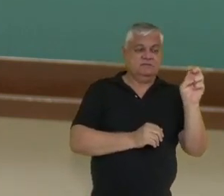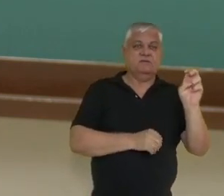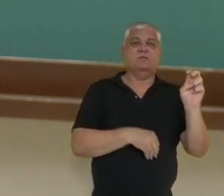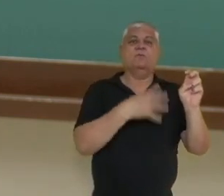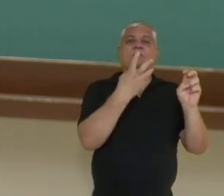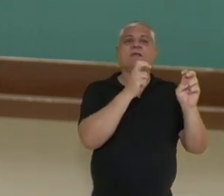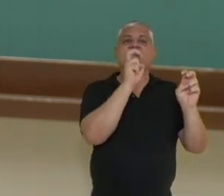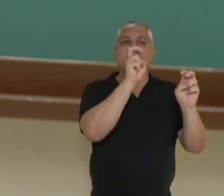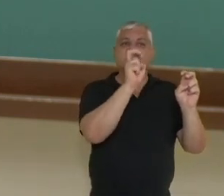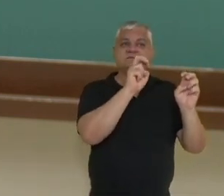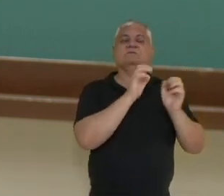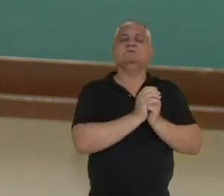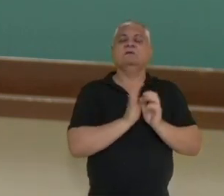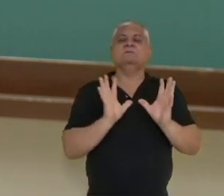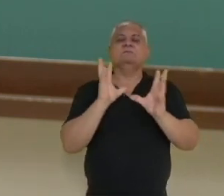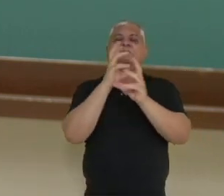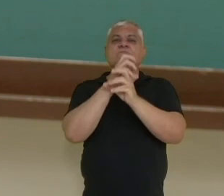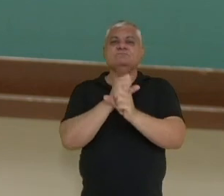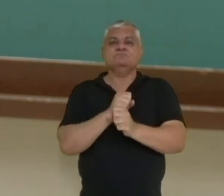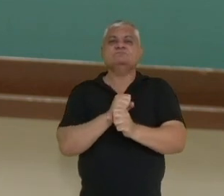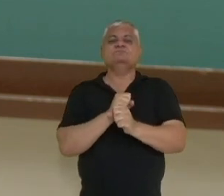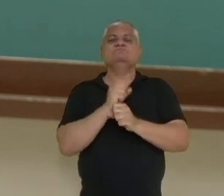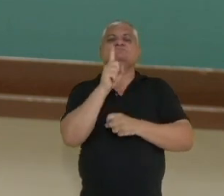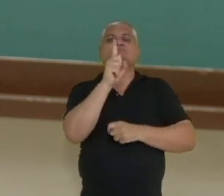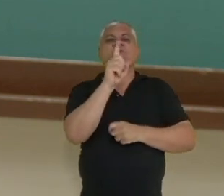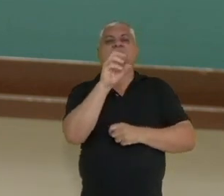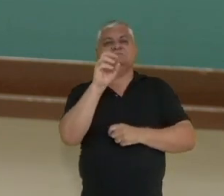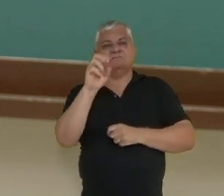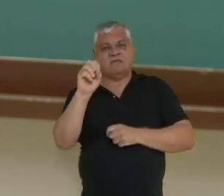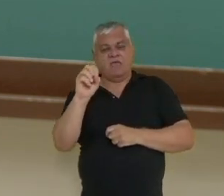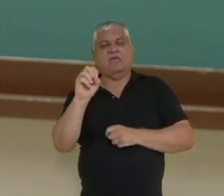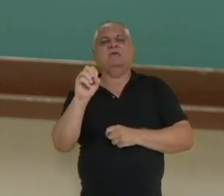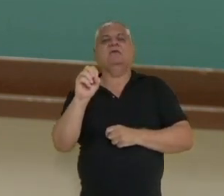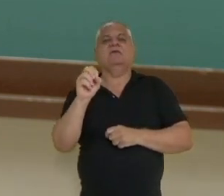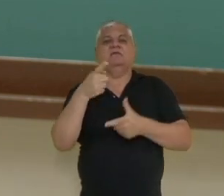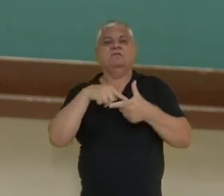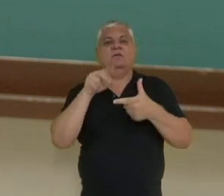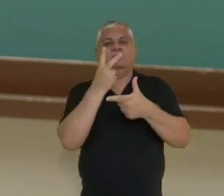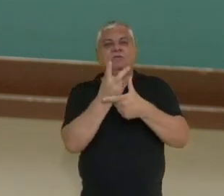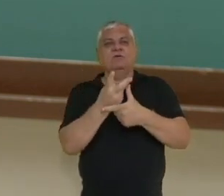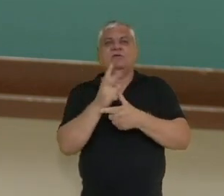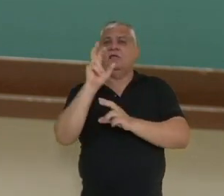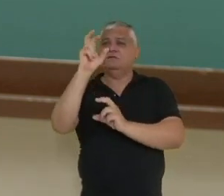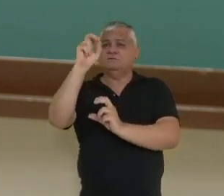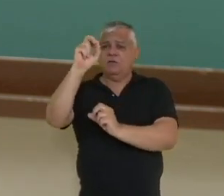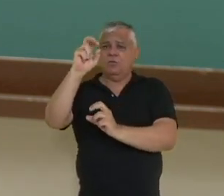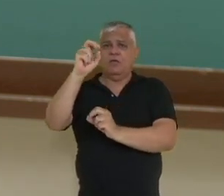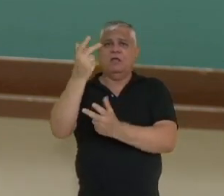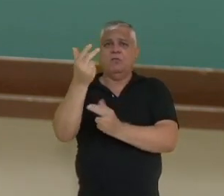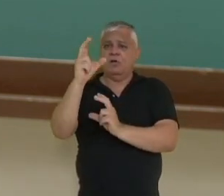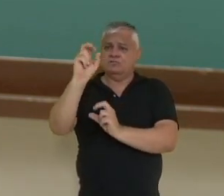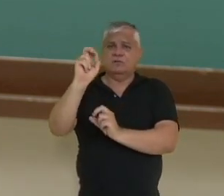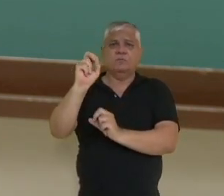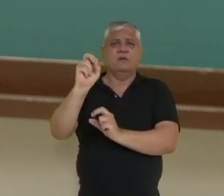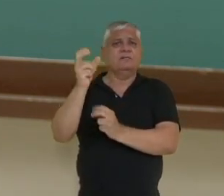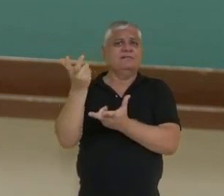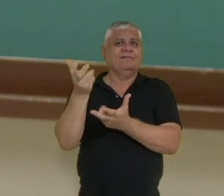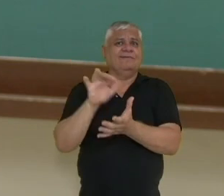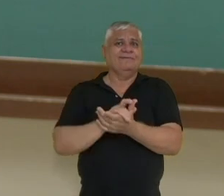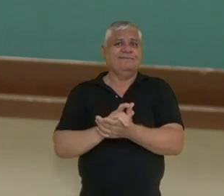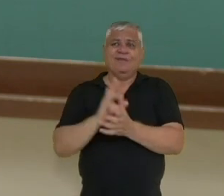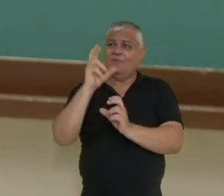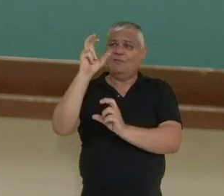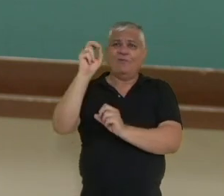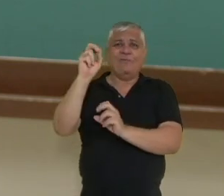pontos, mais 45 pontos do Pedro. Somando e dividindo por 2, dá a mesma média. Então, nesse caso, as